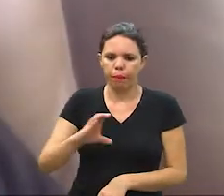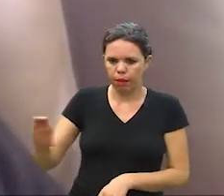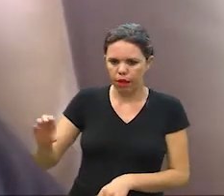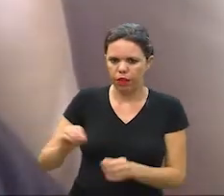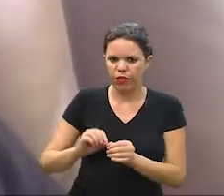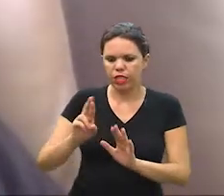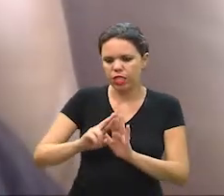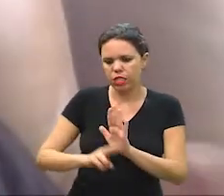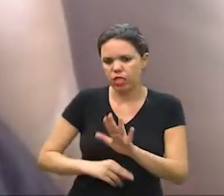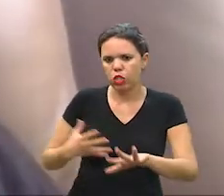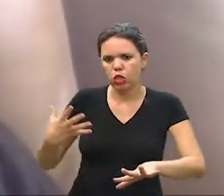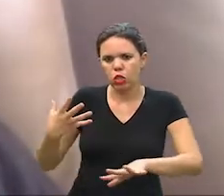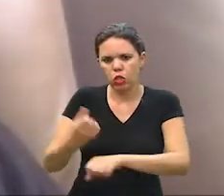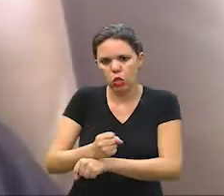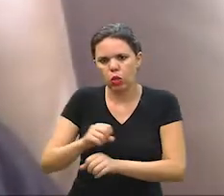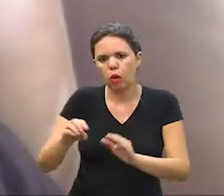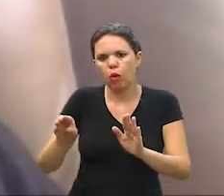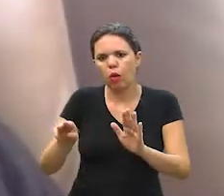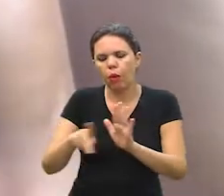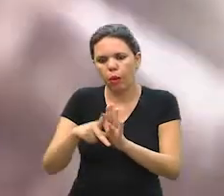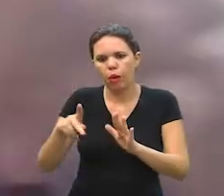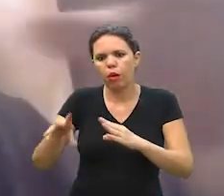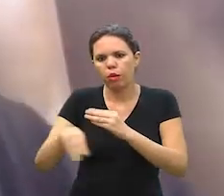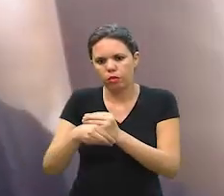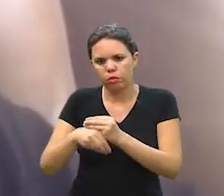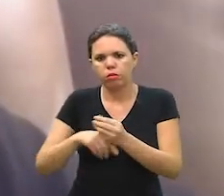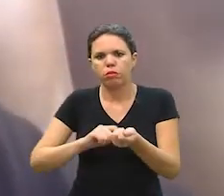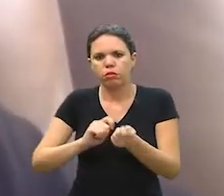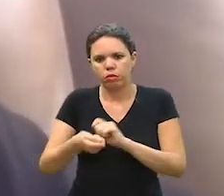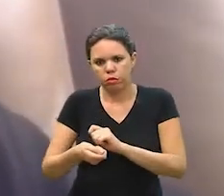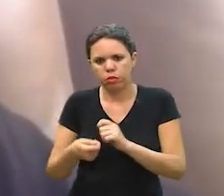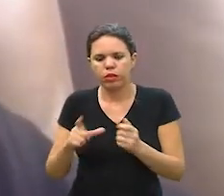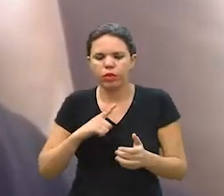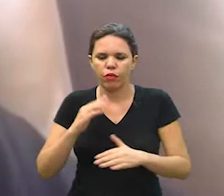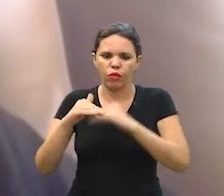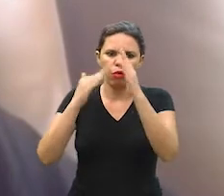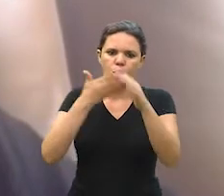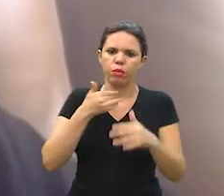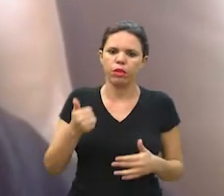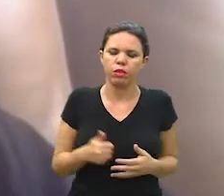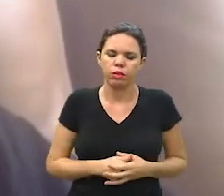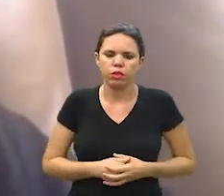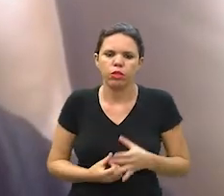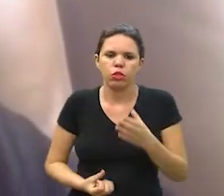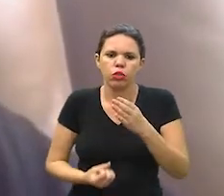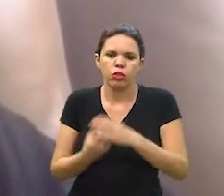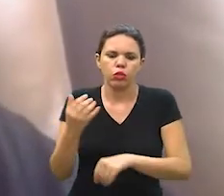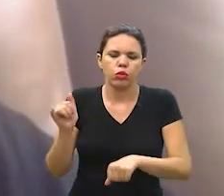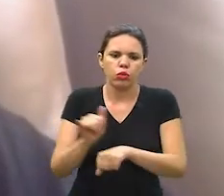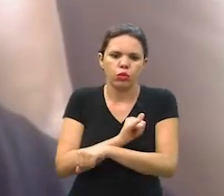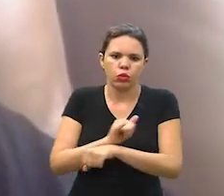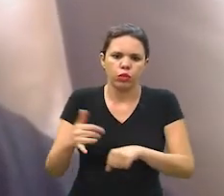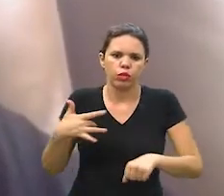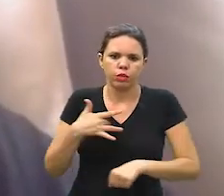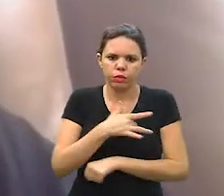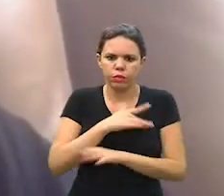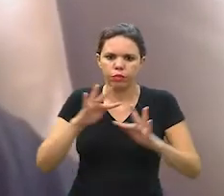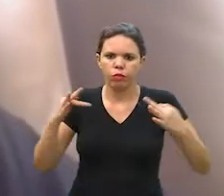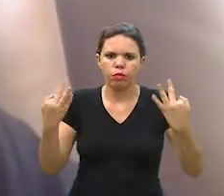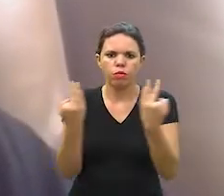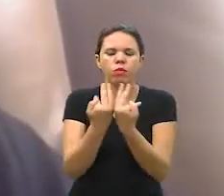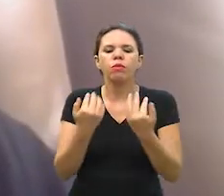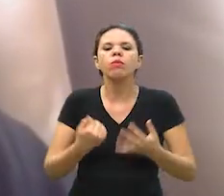diretrizes curriculares mais apropriadas, né? Eu acho que houve um avanço com a criação da estratégia de saúde da